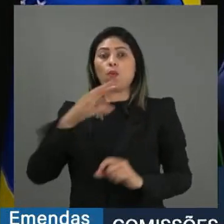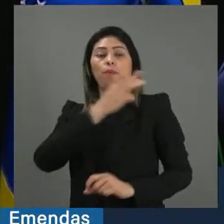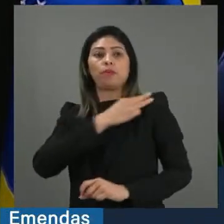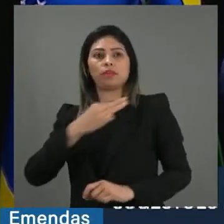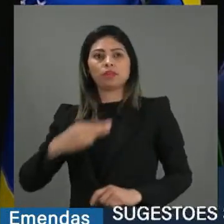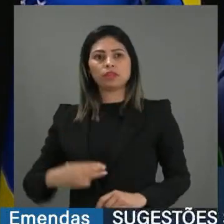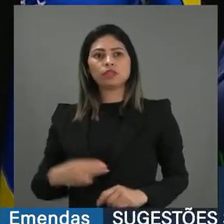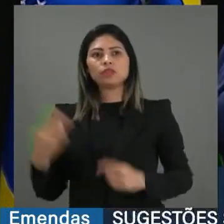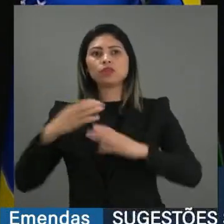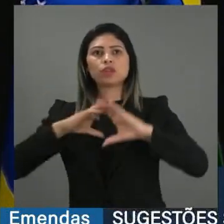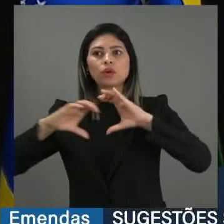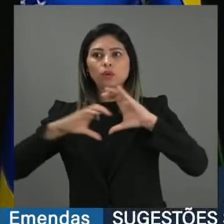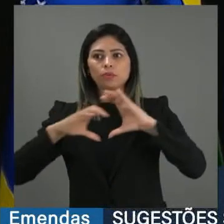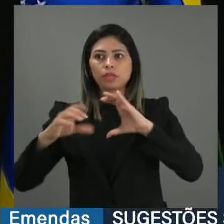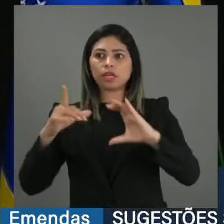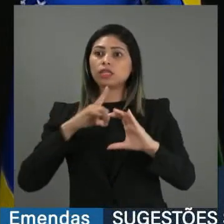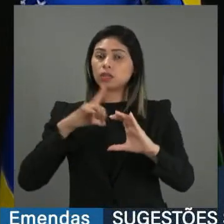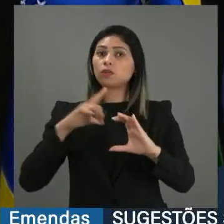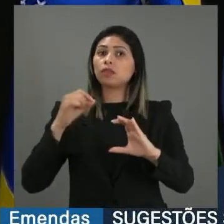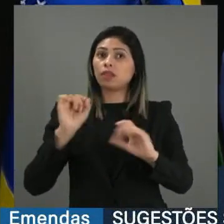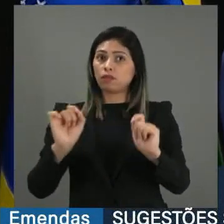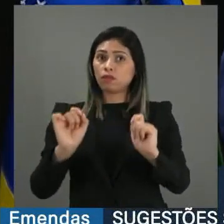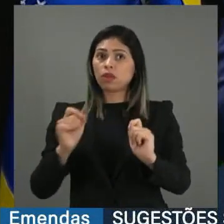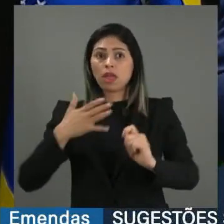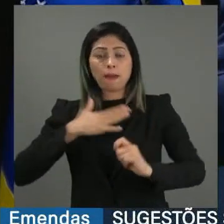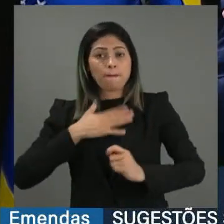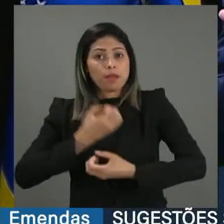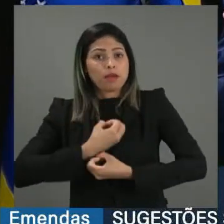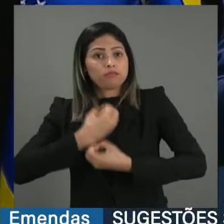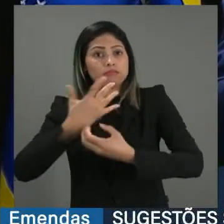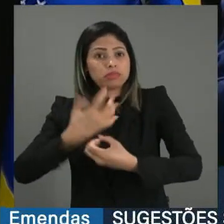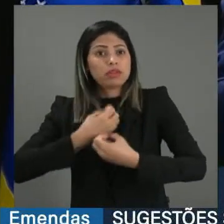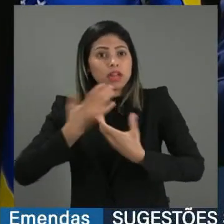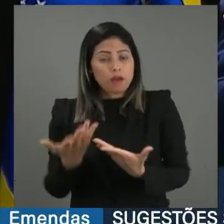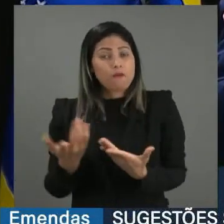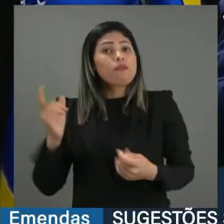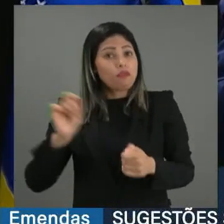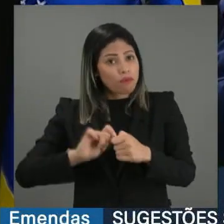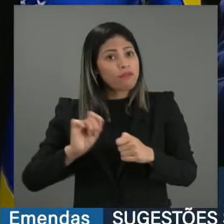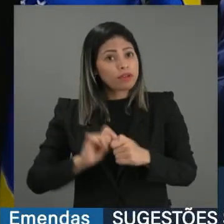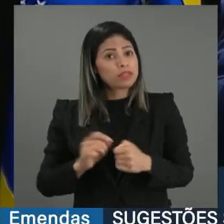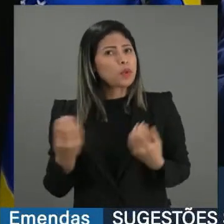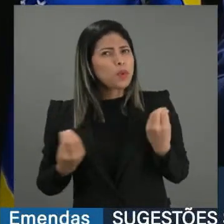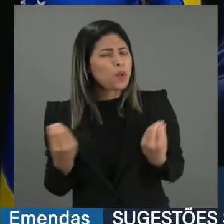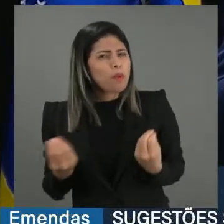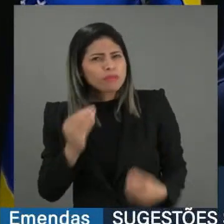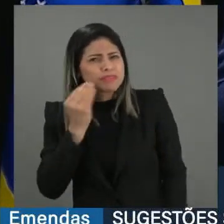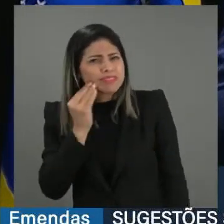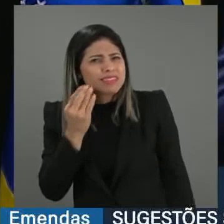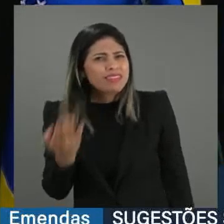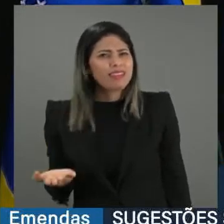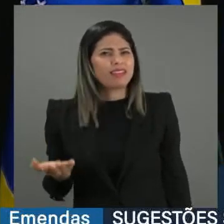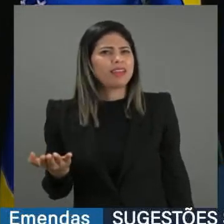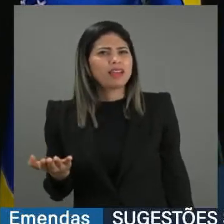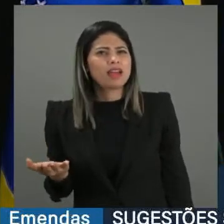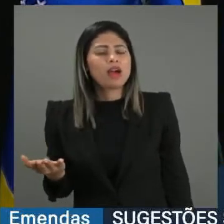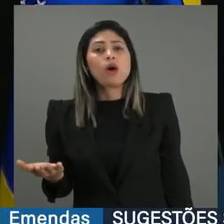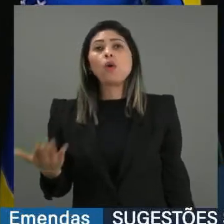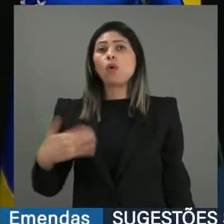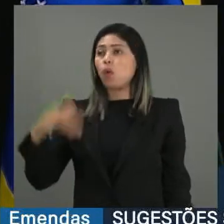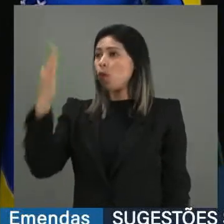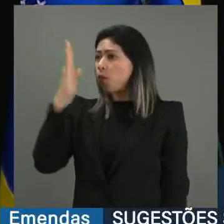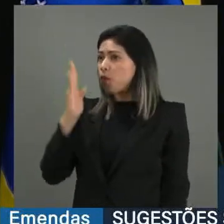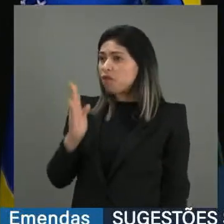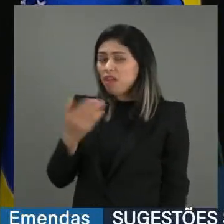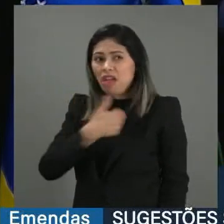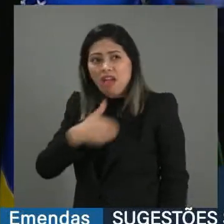discurso para fazer sobre isso, e eu o farei. Não dá para entender esse tipo de coisa. O governo não toma uma atitude